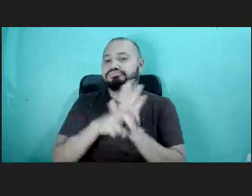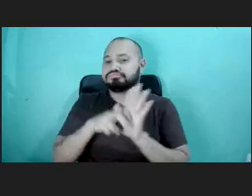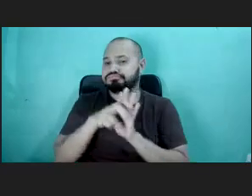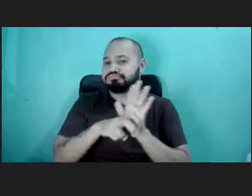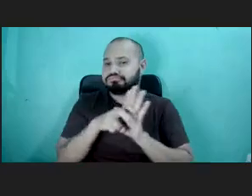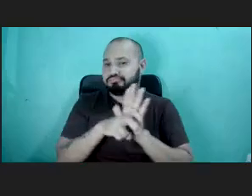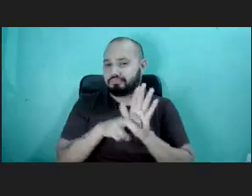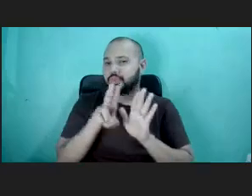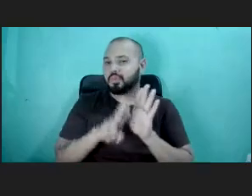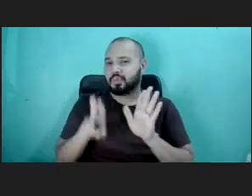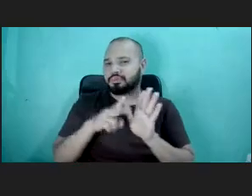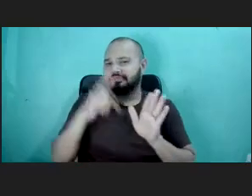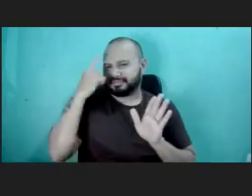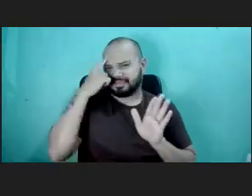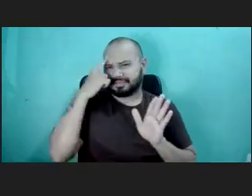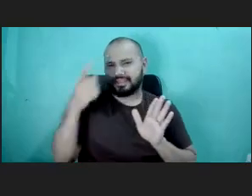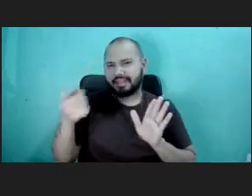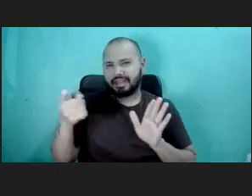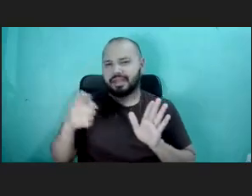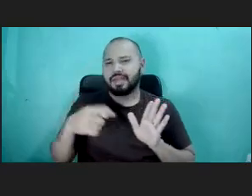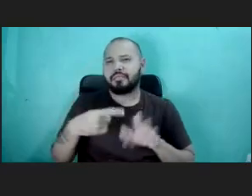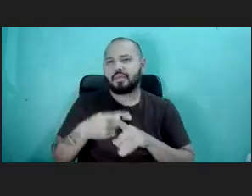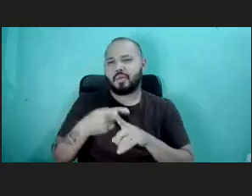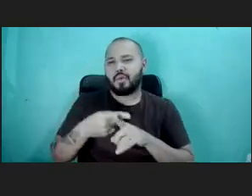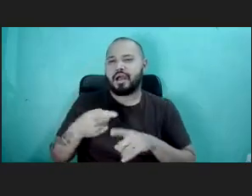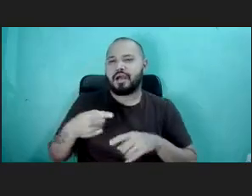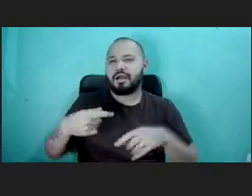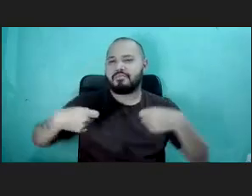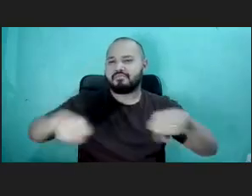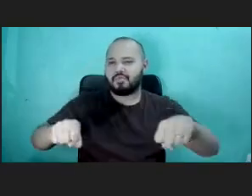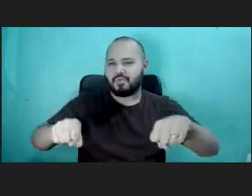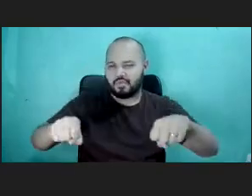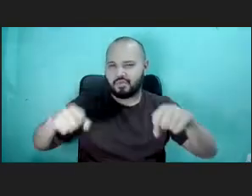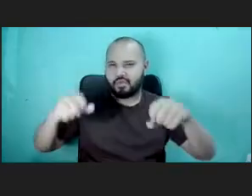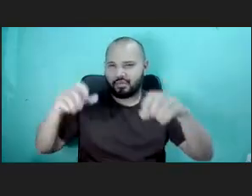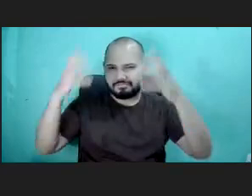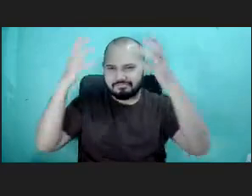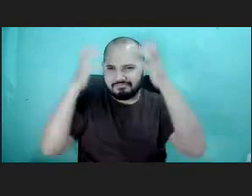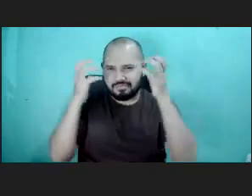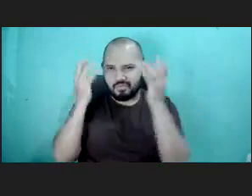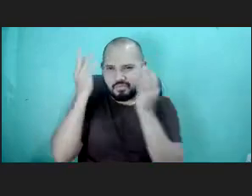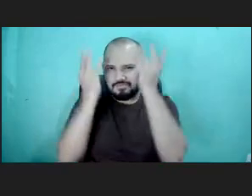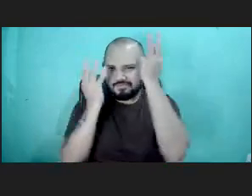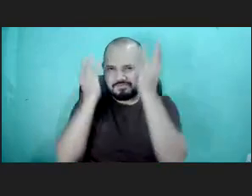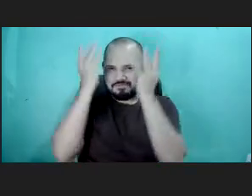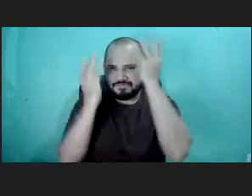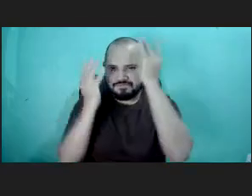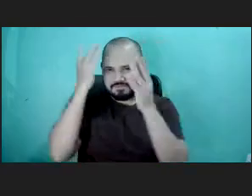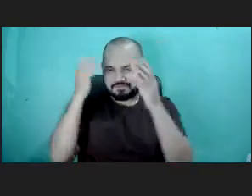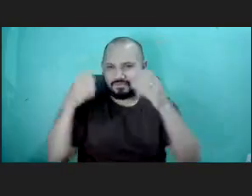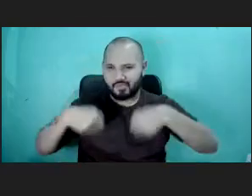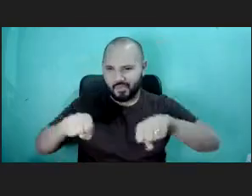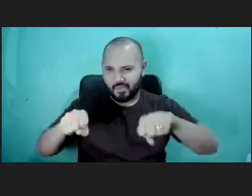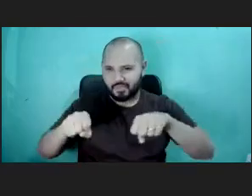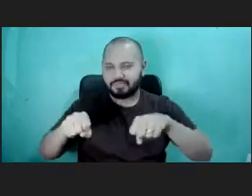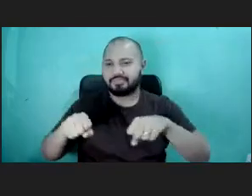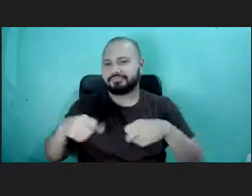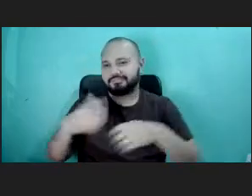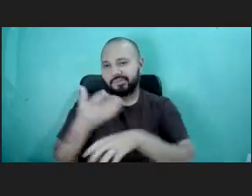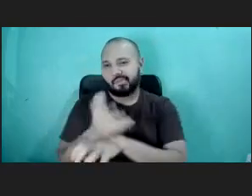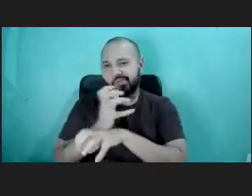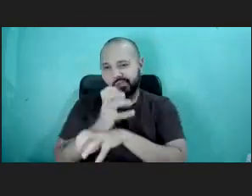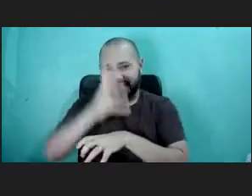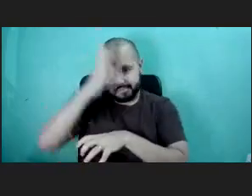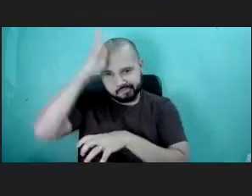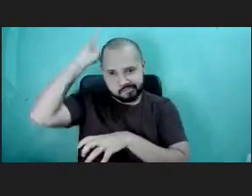aquela representação do motoqueiro fantasma. Então é uma caveira com um moicano usando